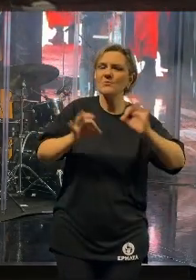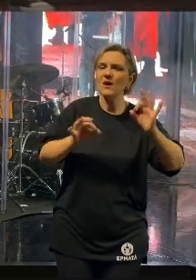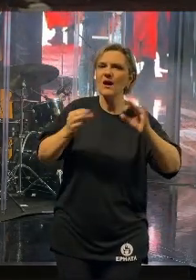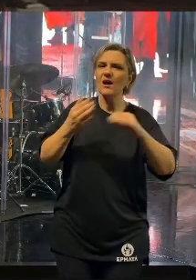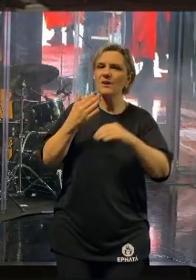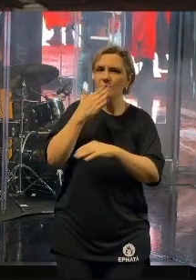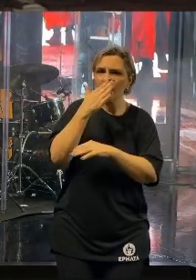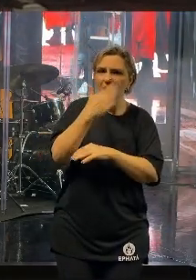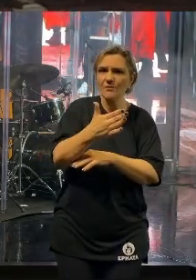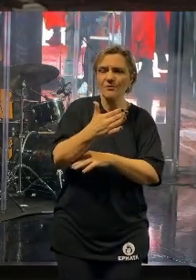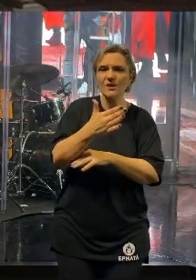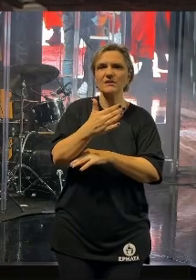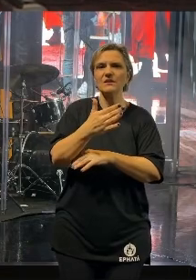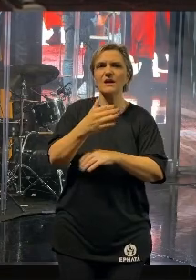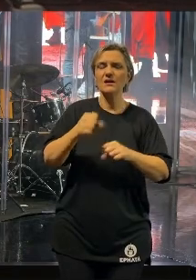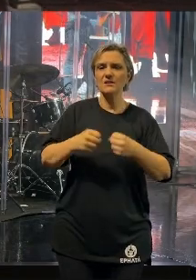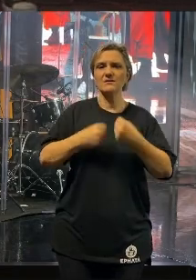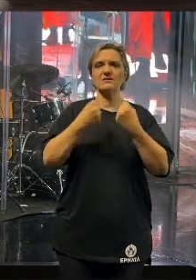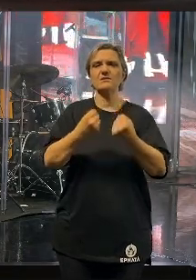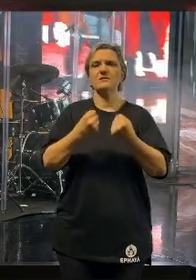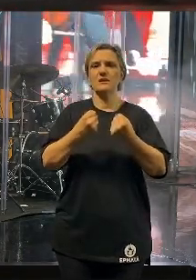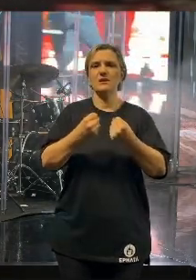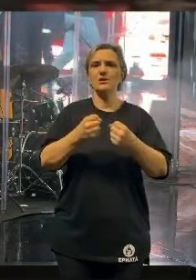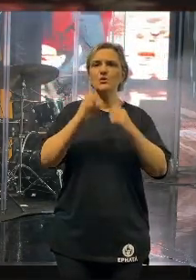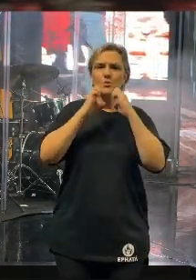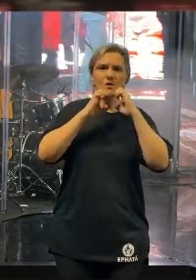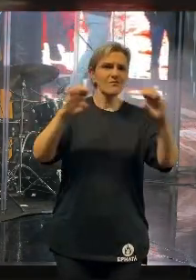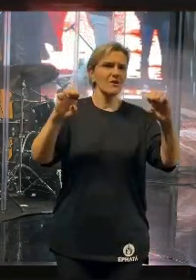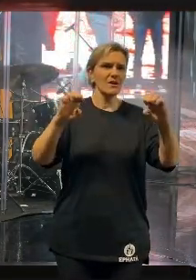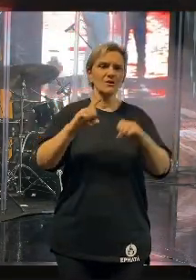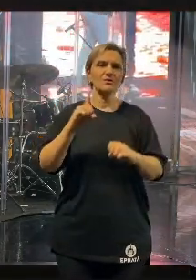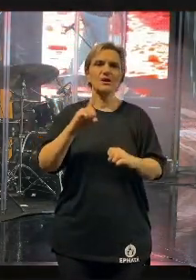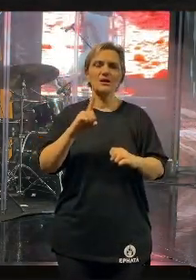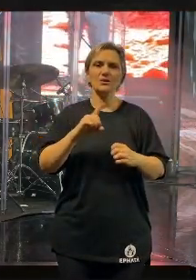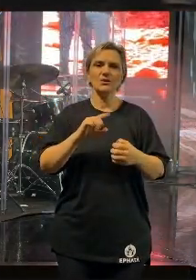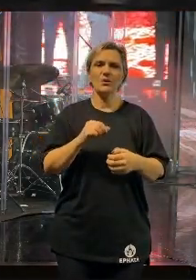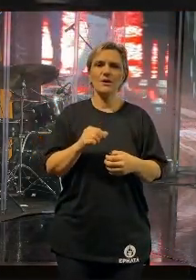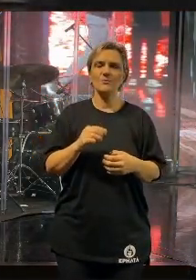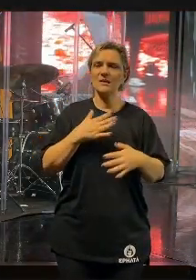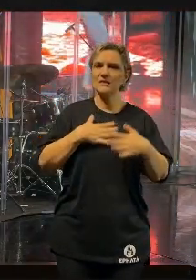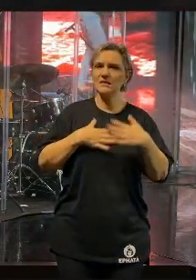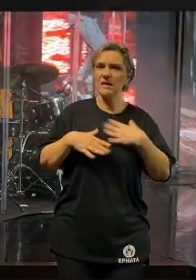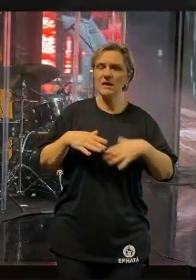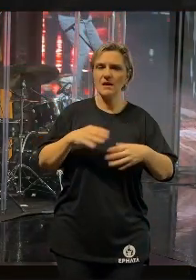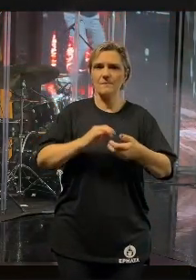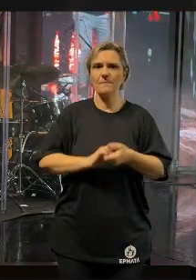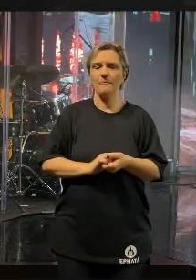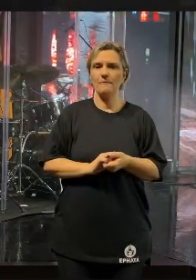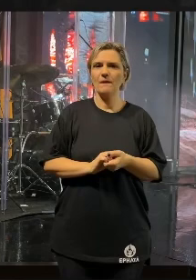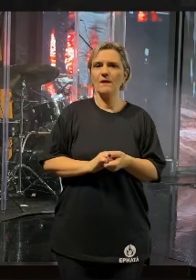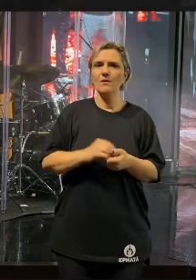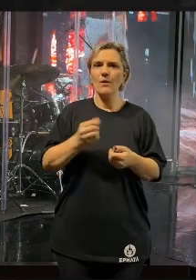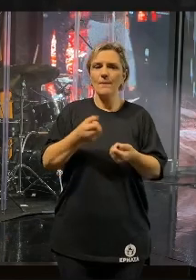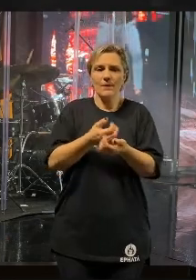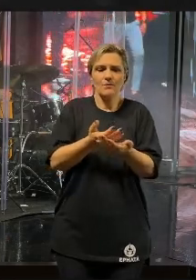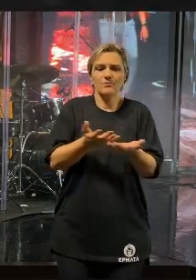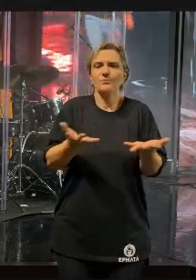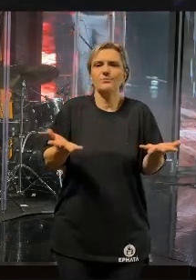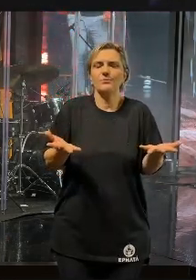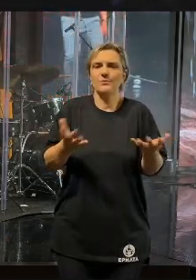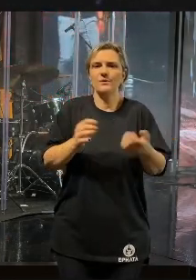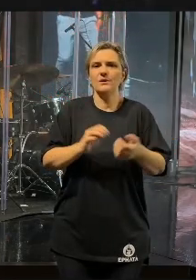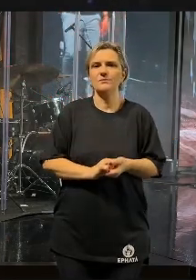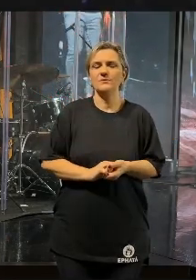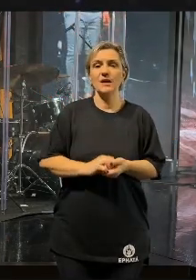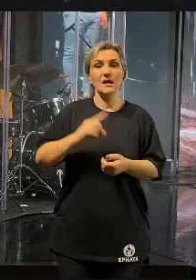enfrentar resistências. O Evangelho não é um passeio no parque. O Evangelho não é um piquenique. Não é à toa que